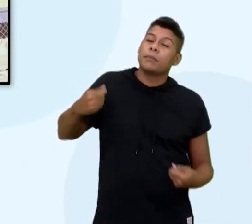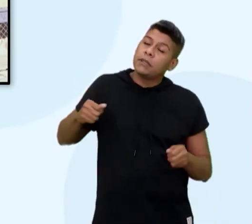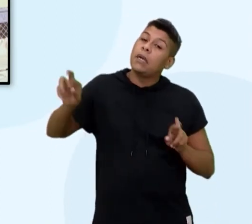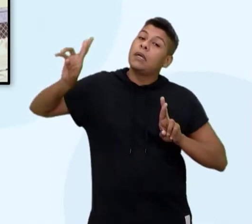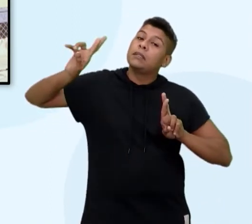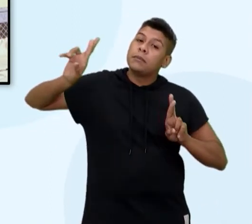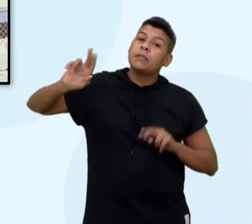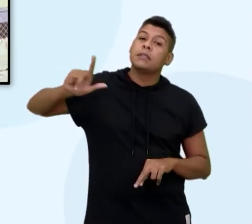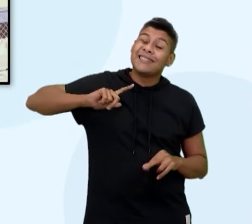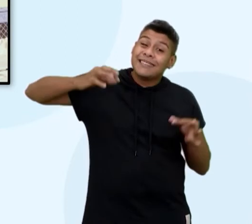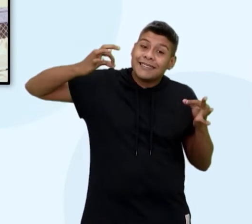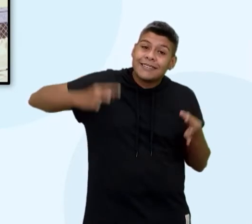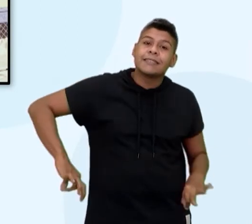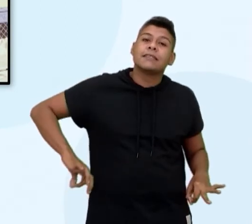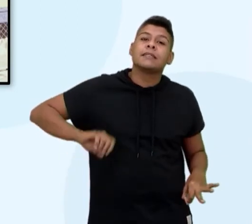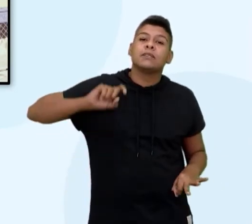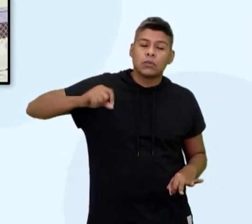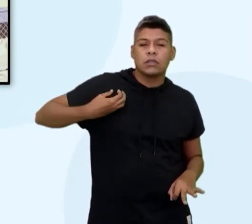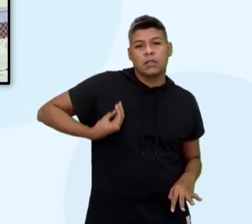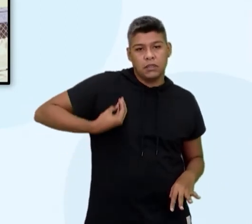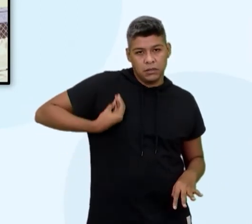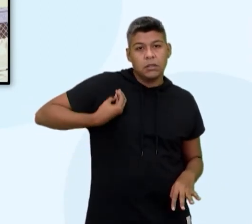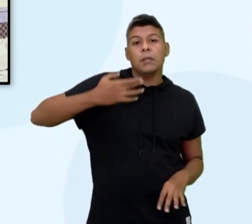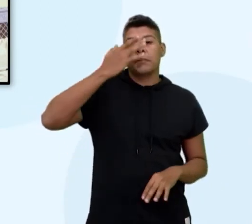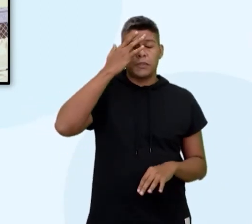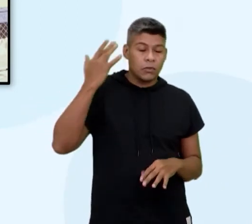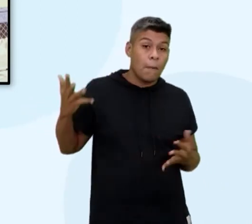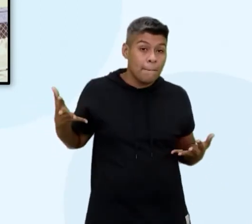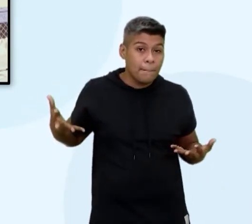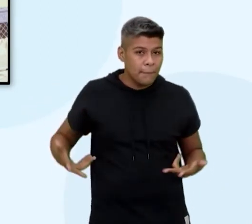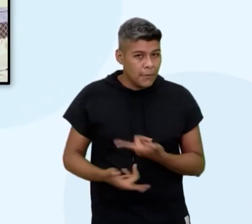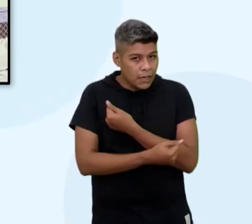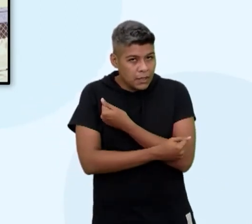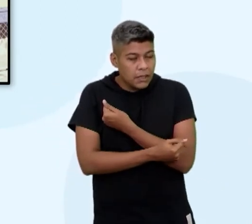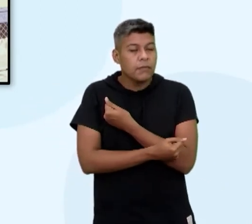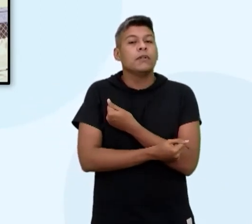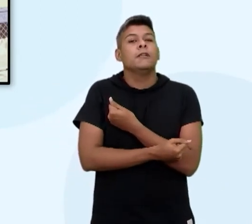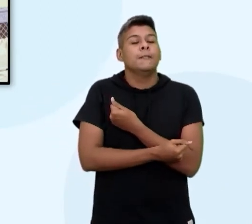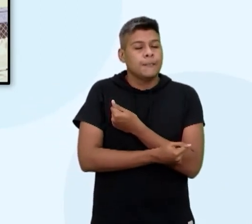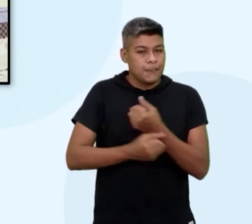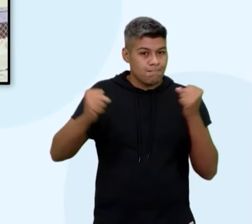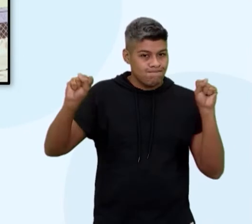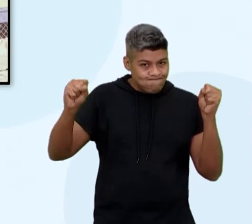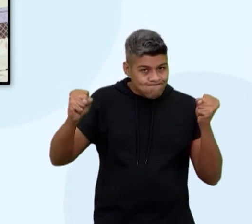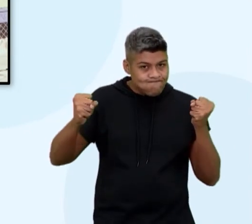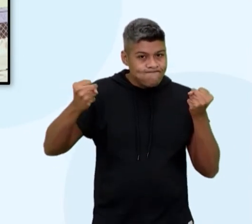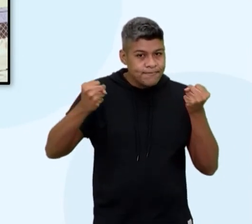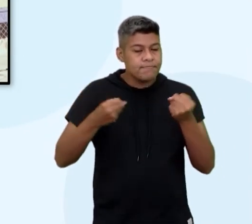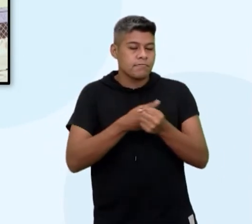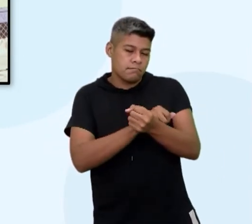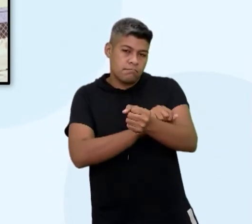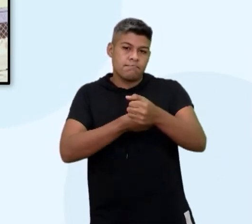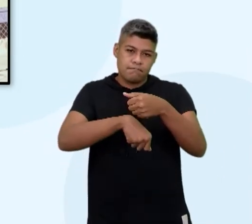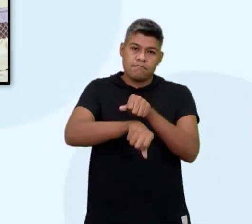esperança é ter certeza da existência de pessoas maravilhosas que erguem as mangas e vão à